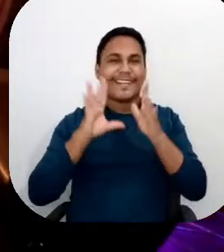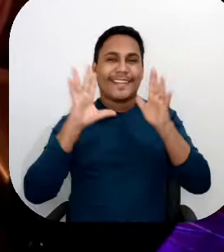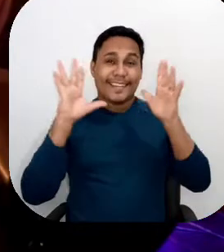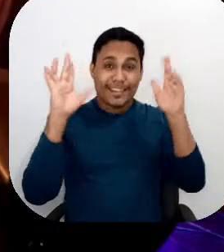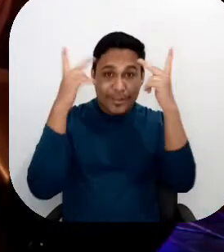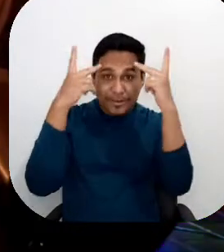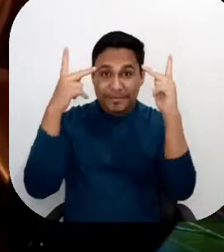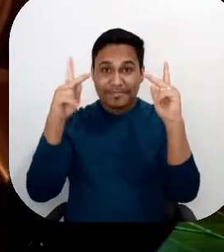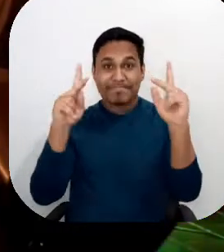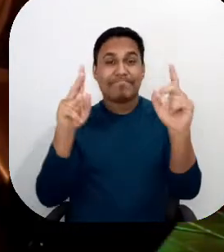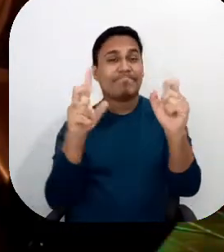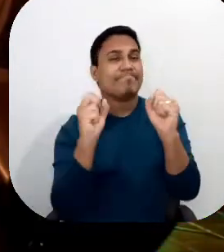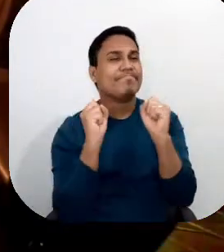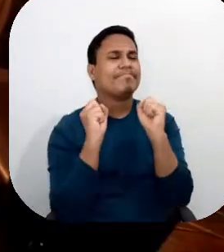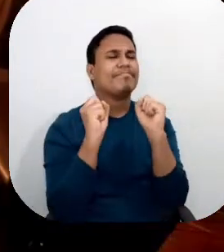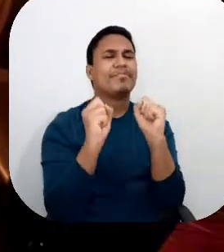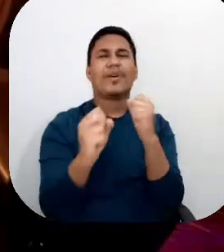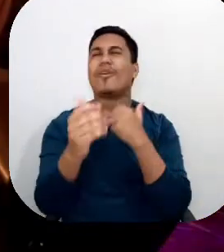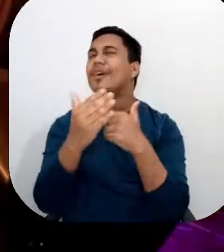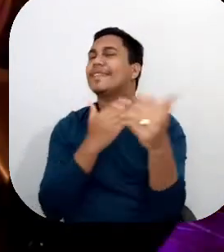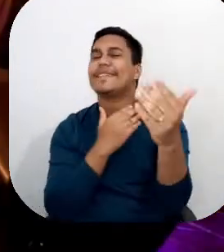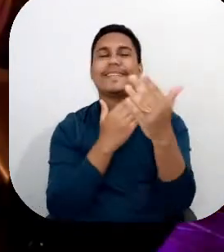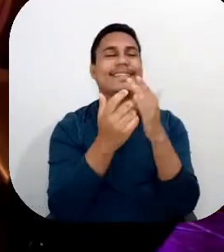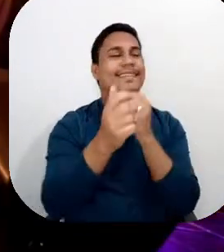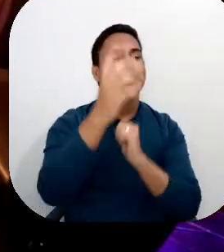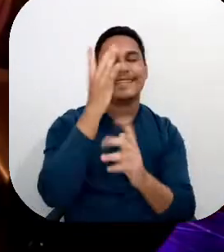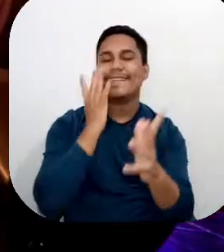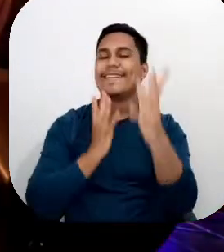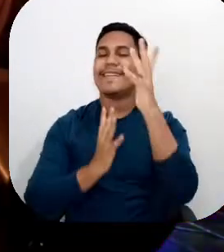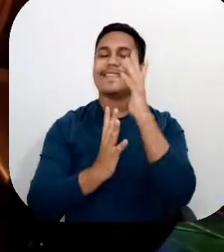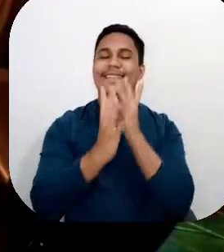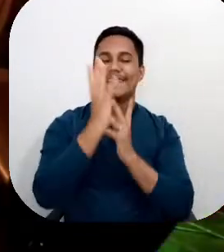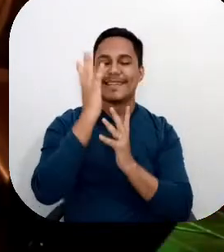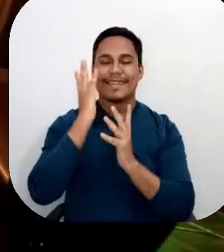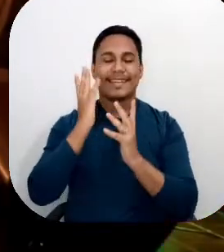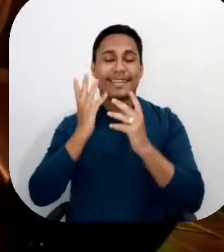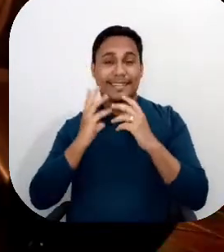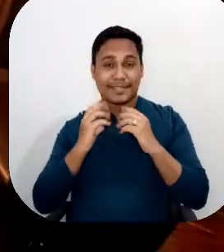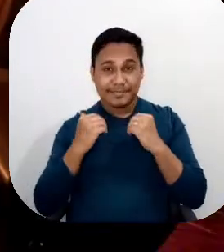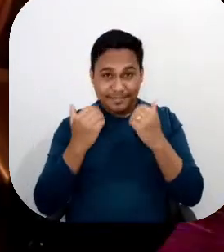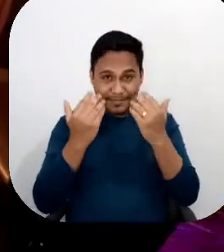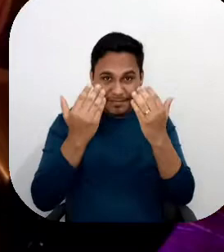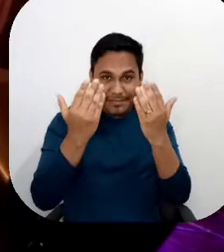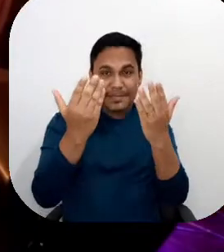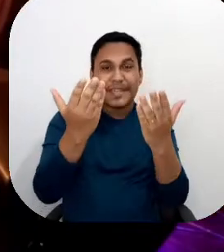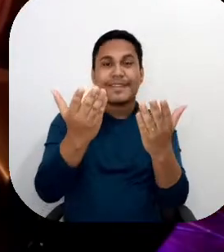pra você, pra você,